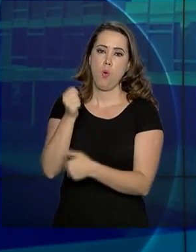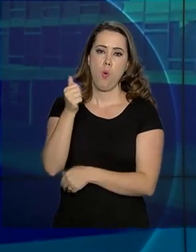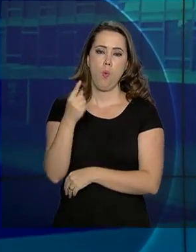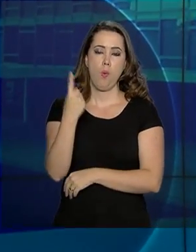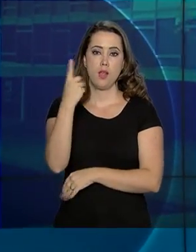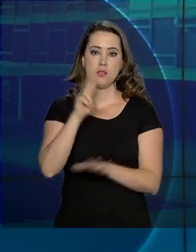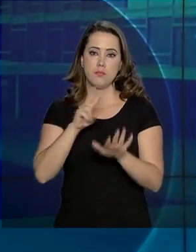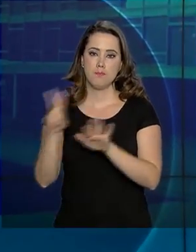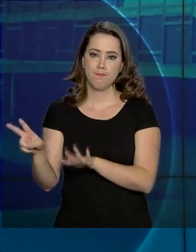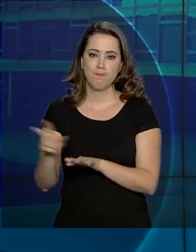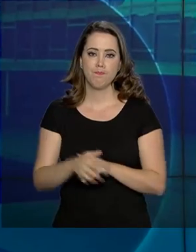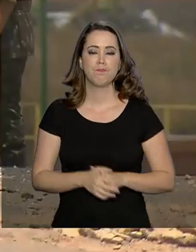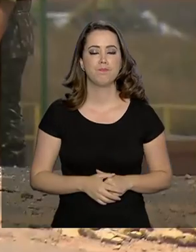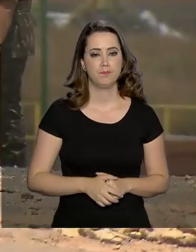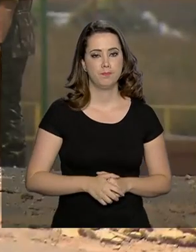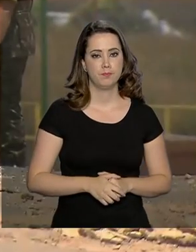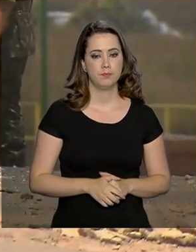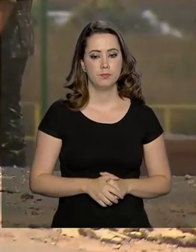quase uma semana.